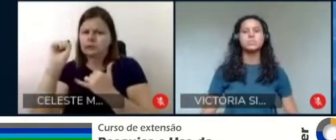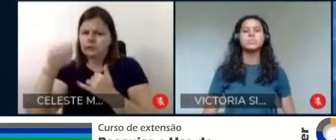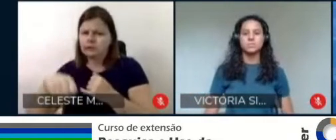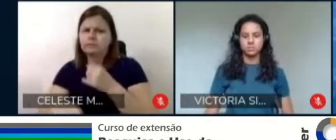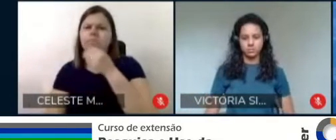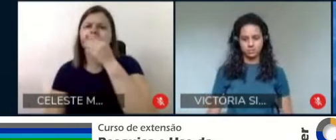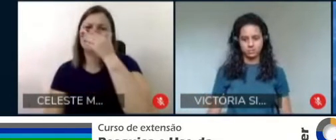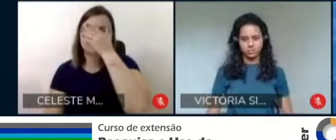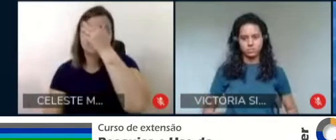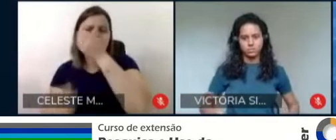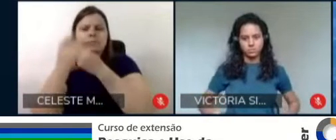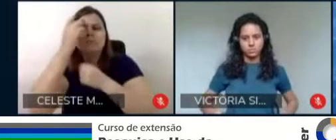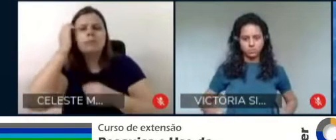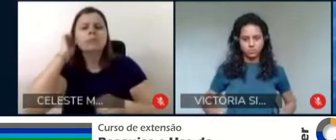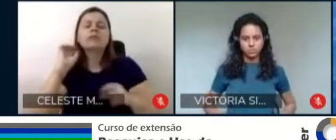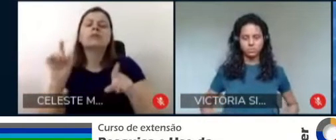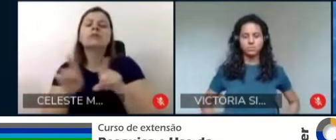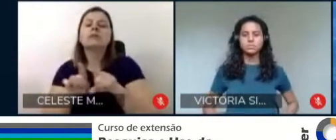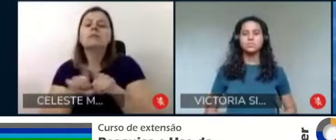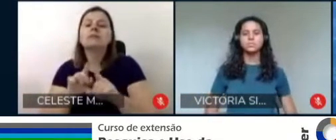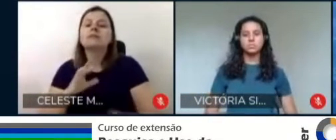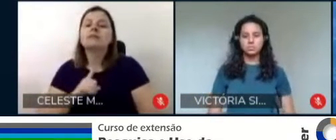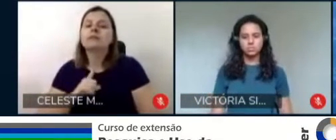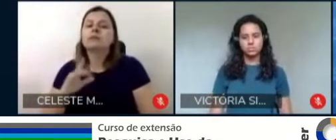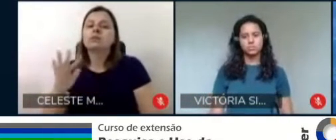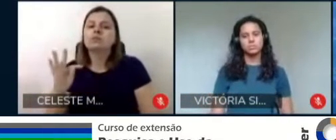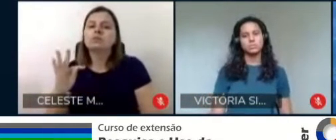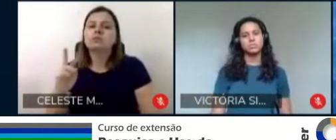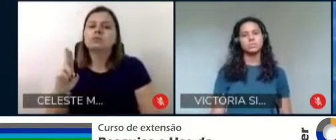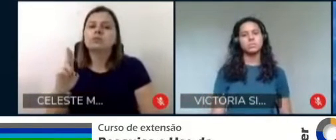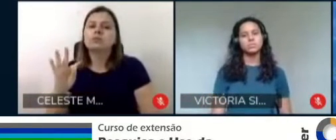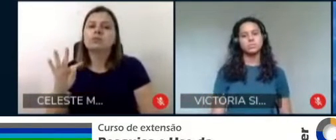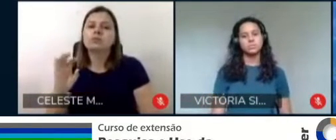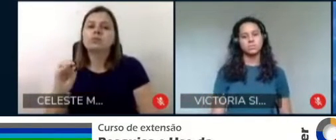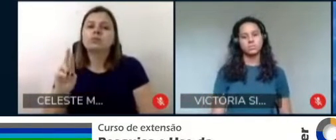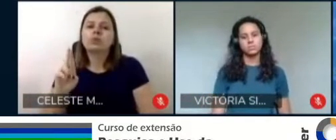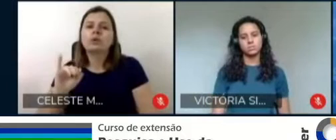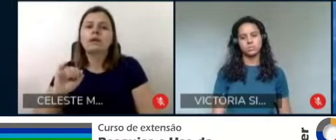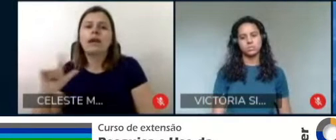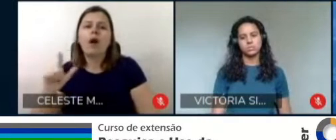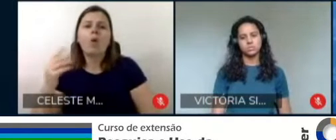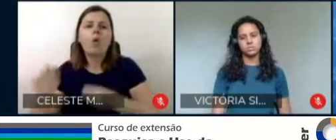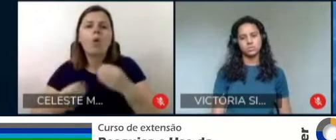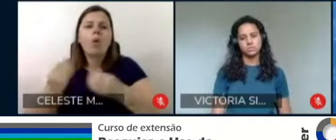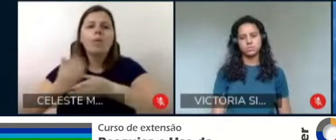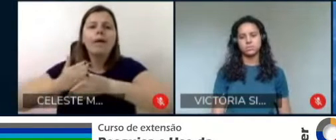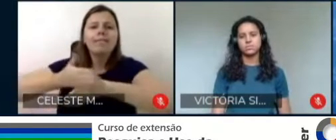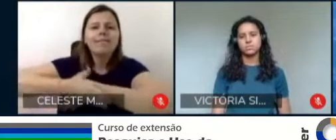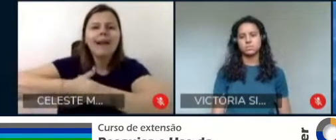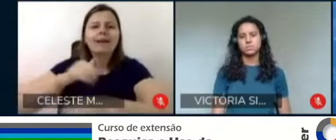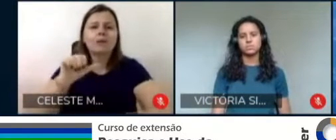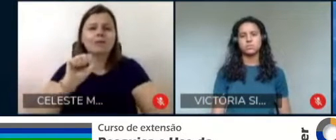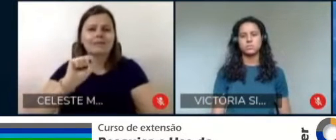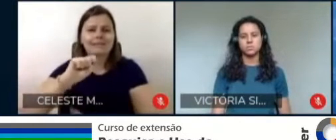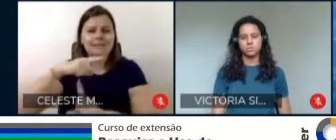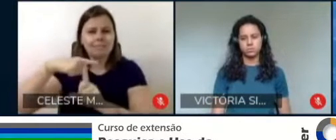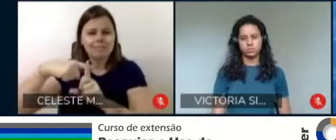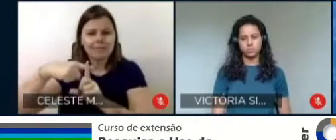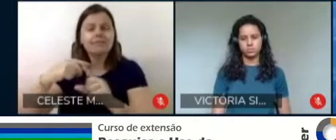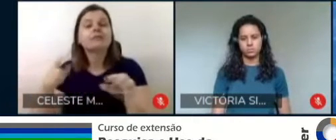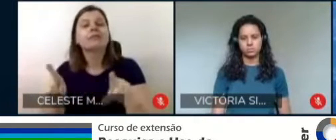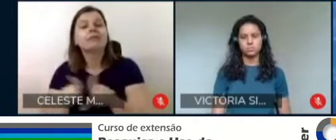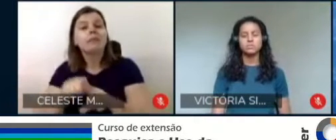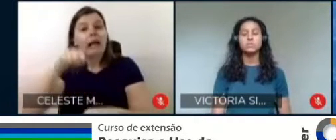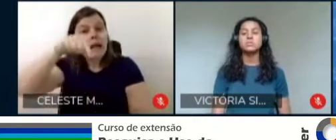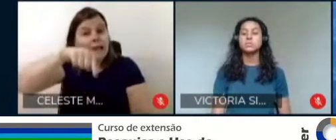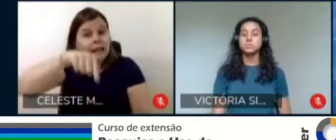Além disso, existem os tutoriais de acesso ao Sabe Mais, alguns tutoriais mais simples, assim, e dentro do próprio Sabe